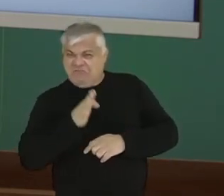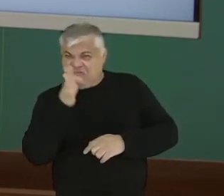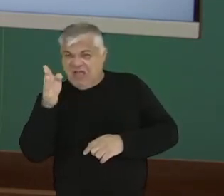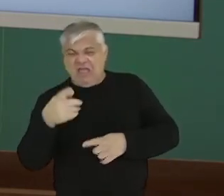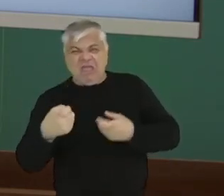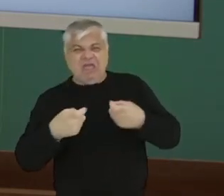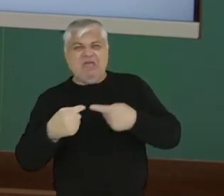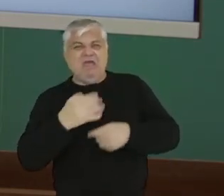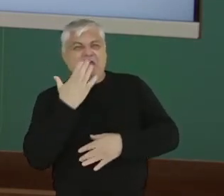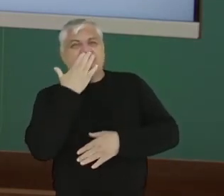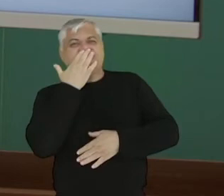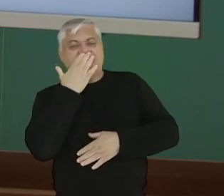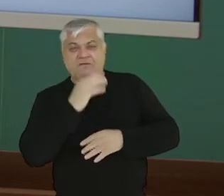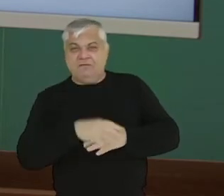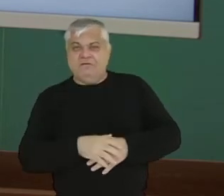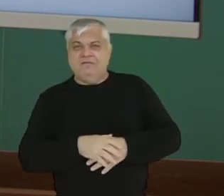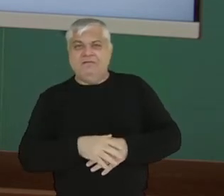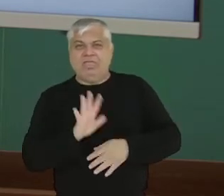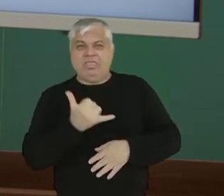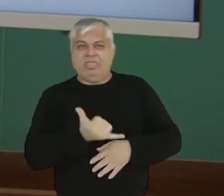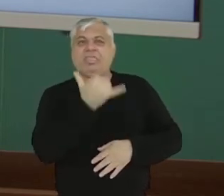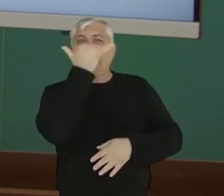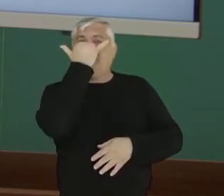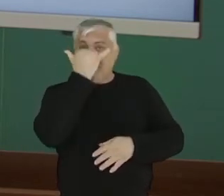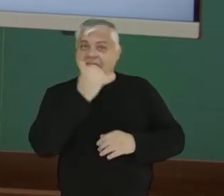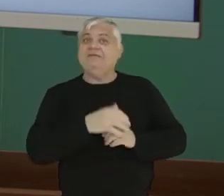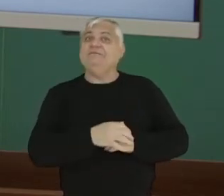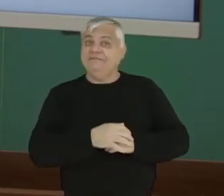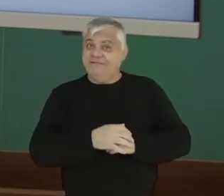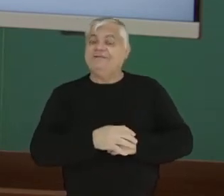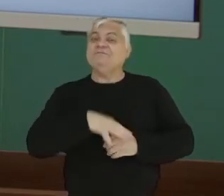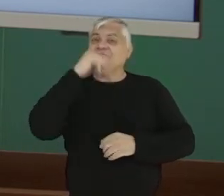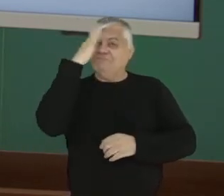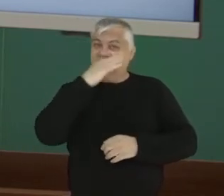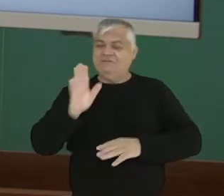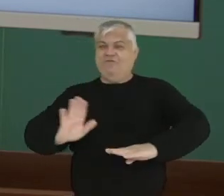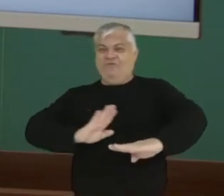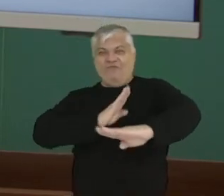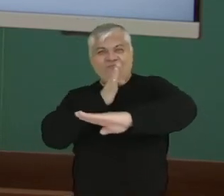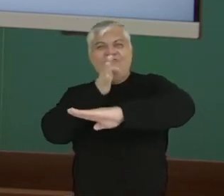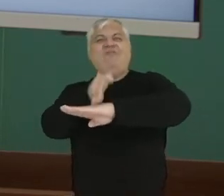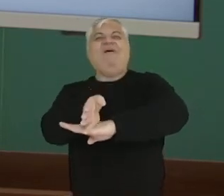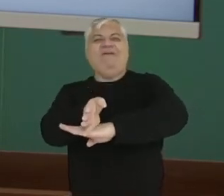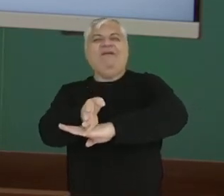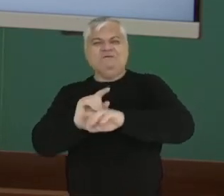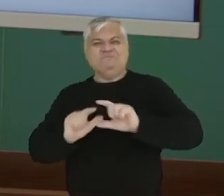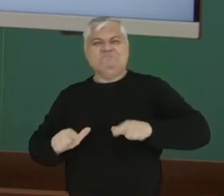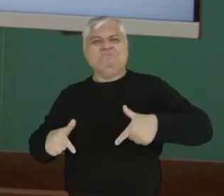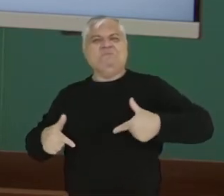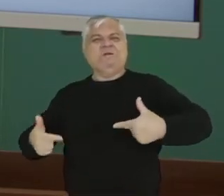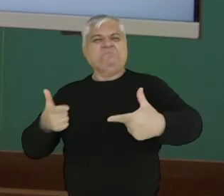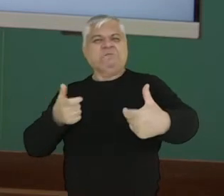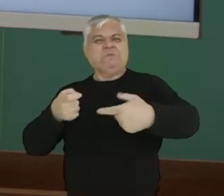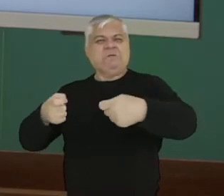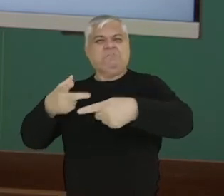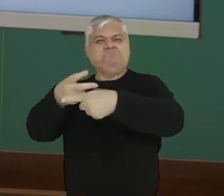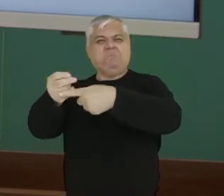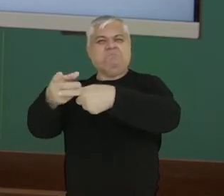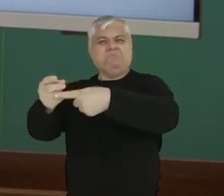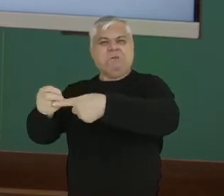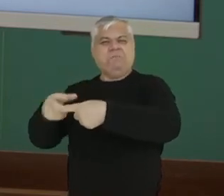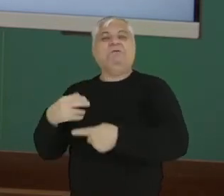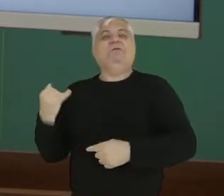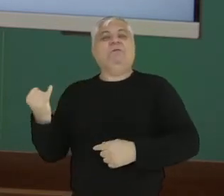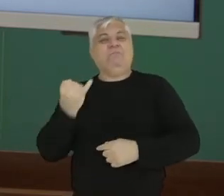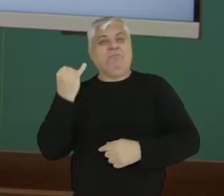e o Brasil muito nos honrou enviando contingente para a Segunda Guerra Mundial e garantindo vitórias importantes para